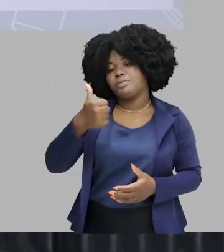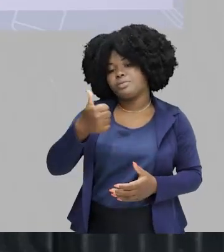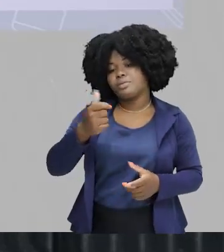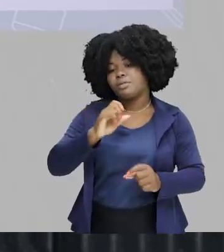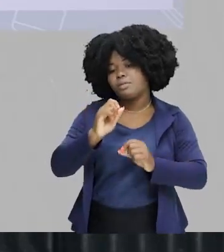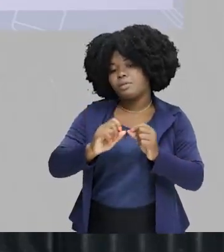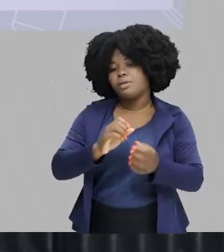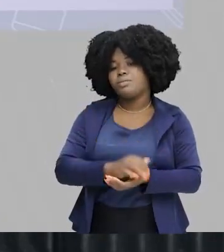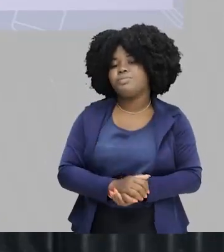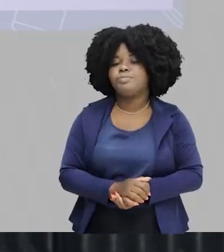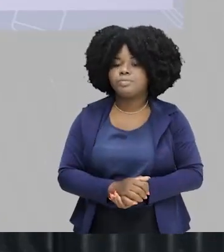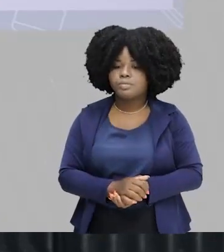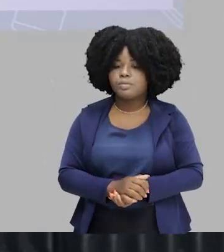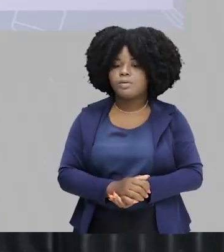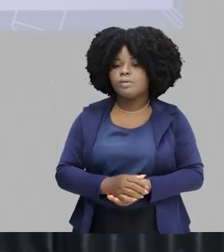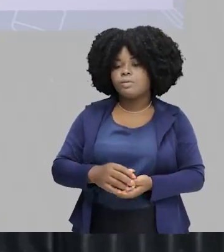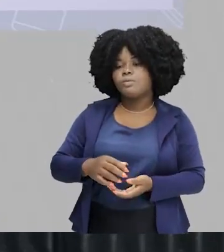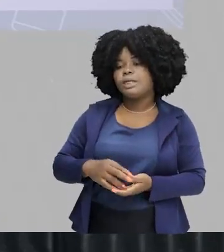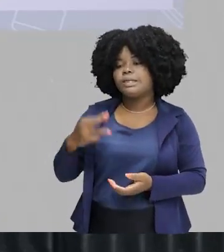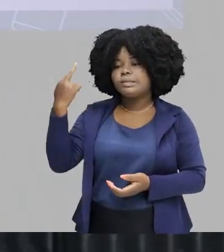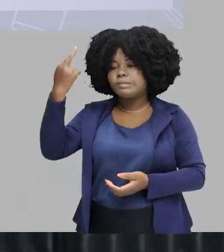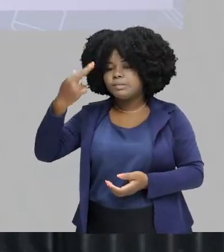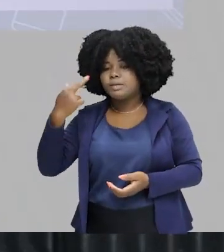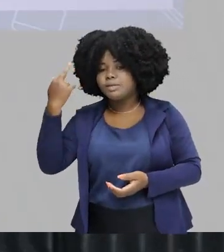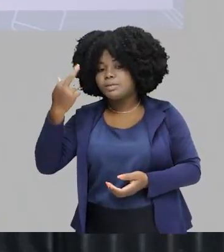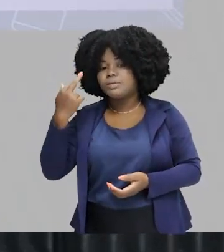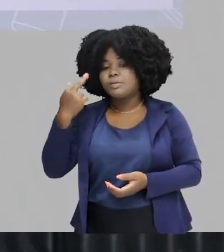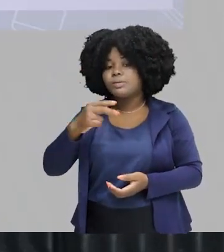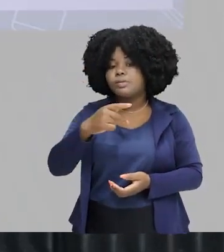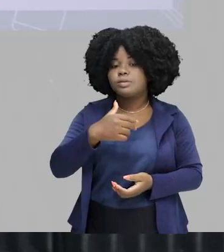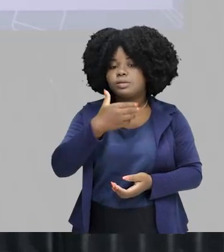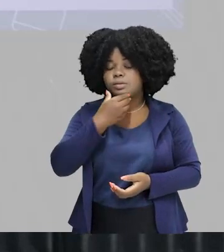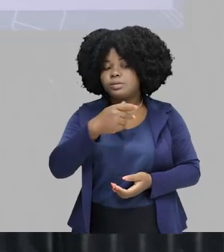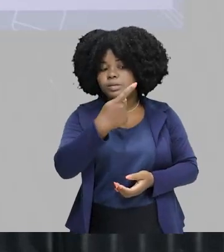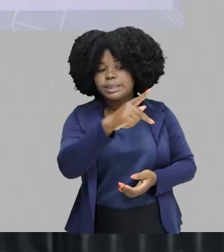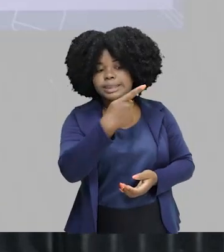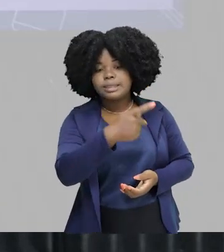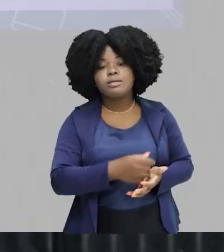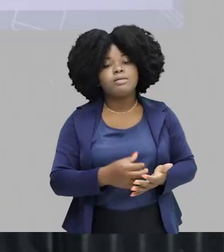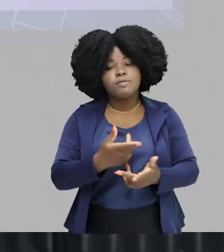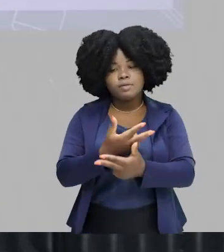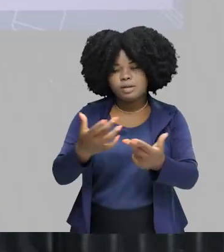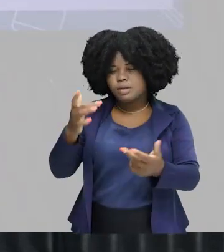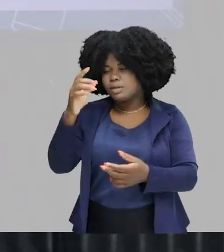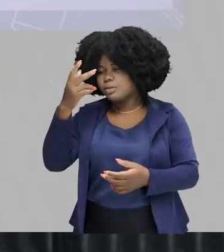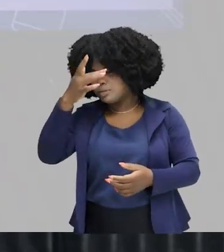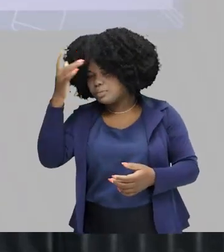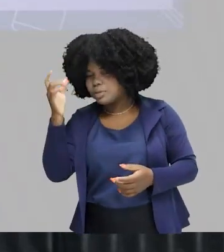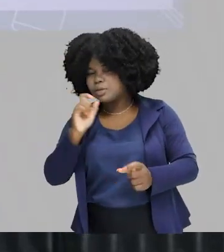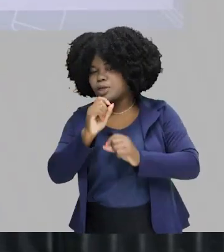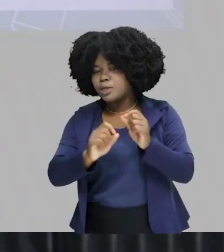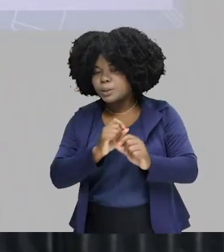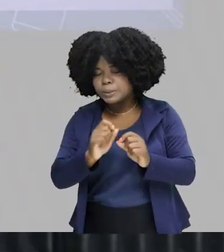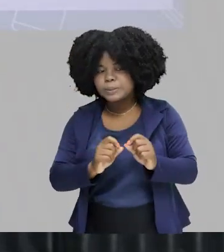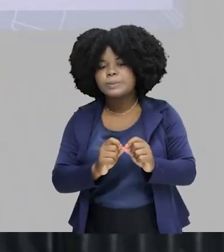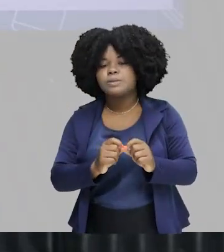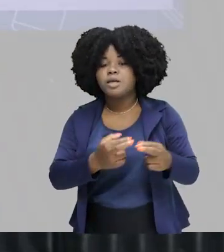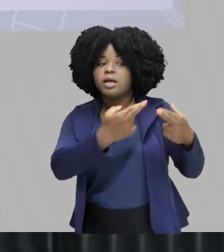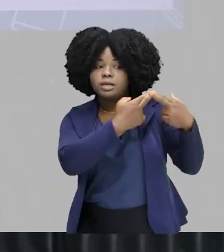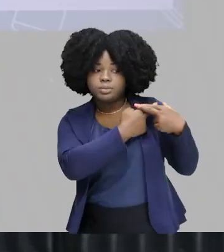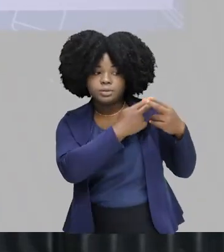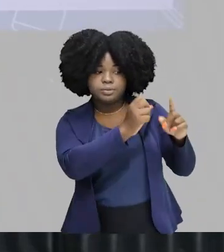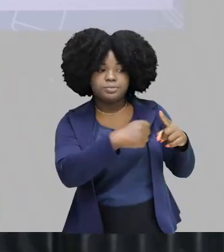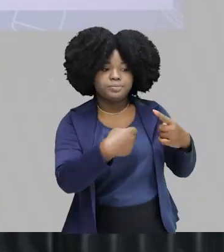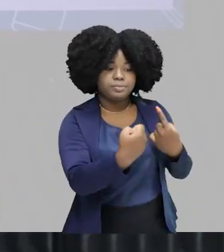tópico, a gente vai resgatar o pensamento dele, que para muita gente é considerado o pai da sociologia no